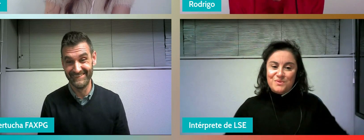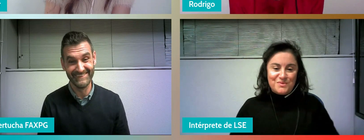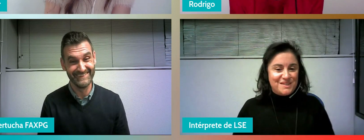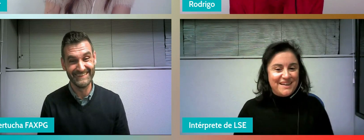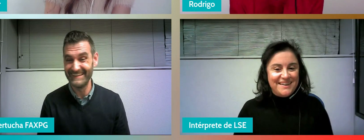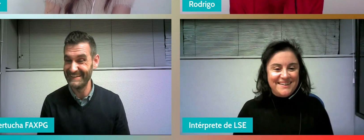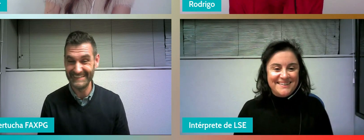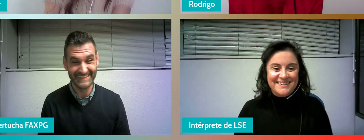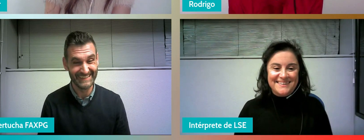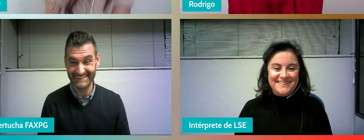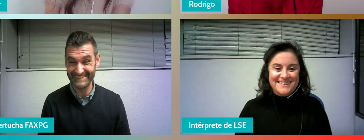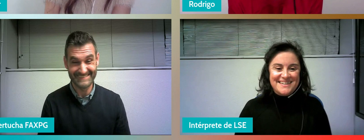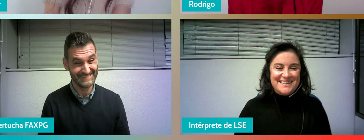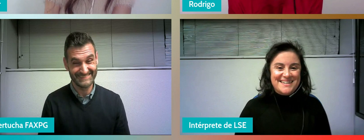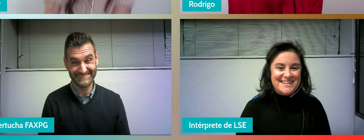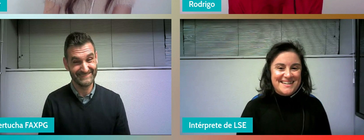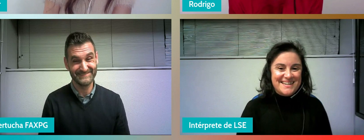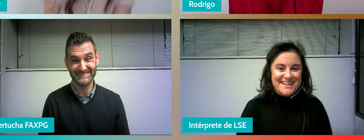Não sei.